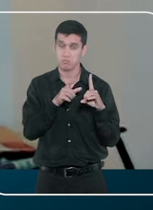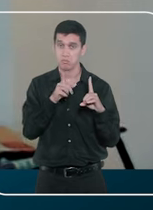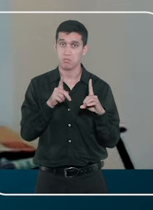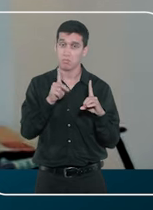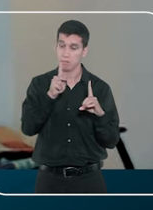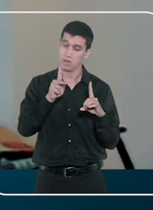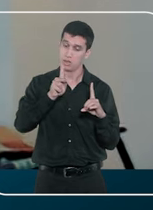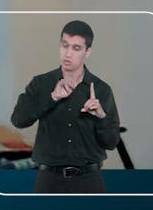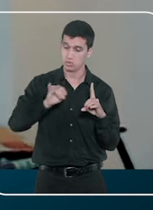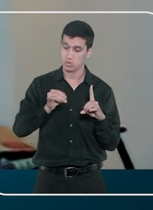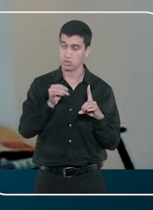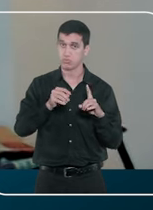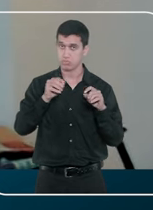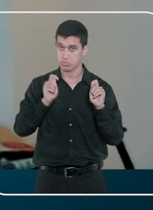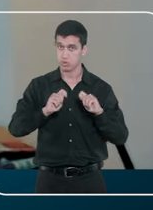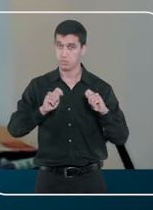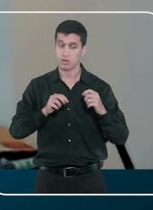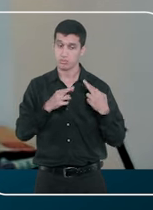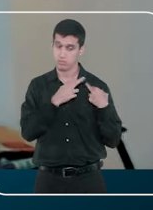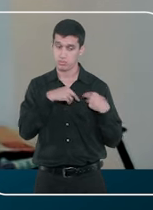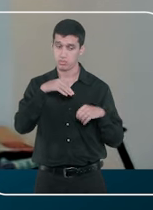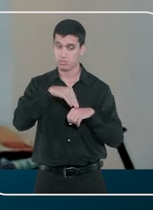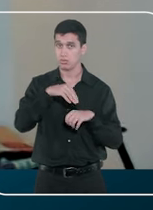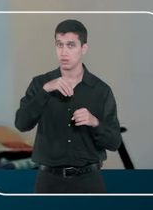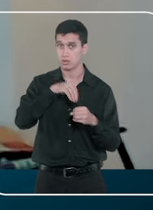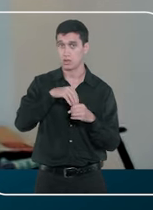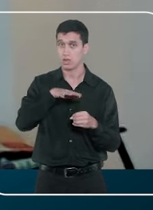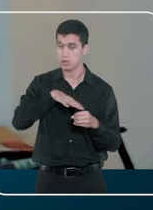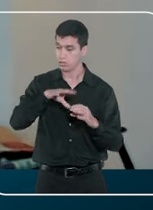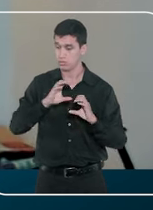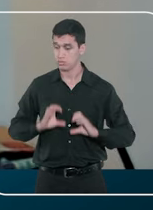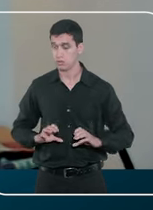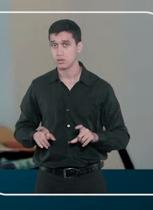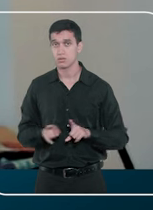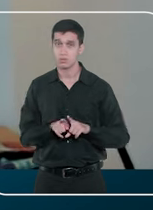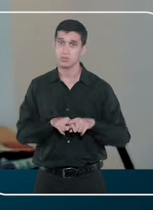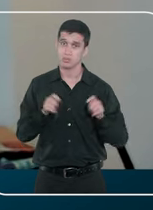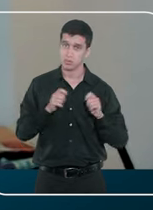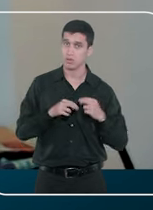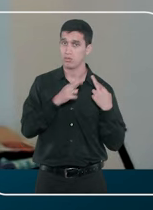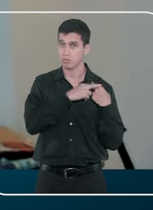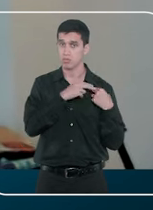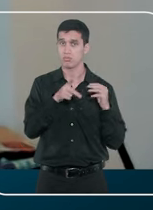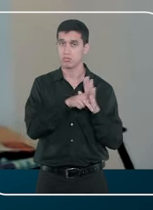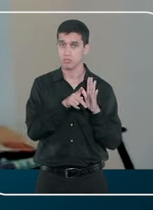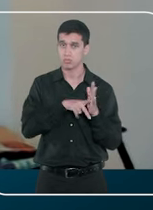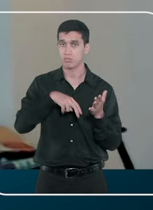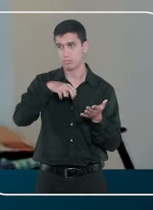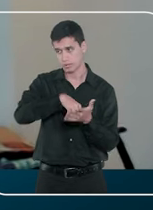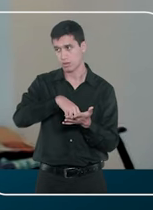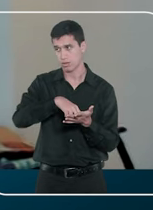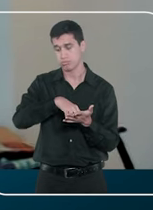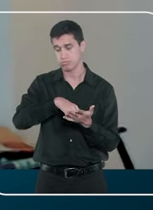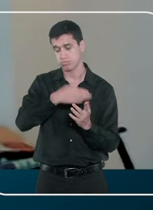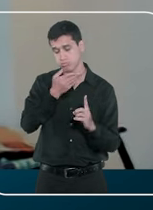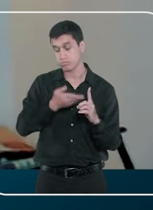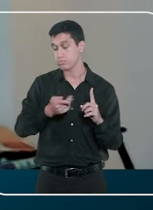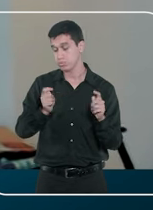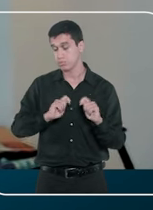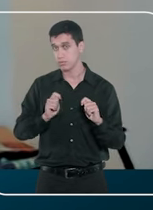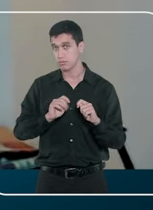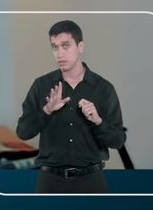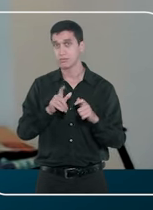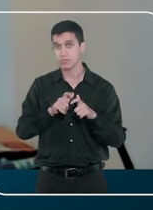responsabilizadas, claro, na esfera civil, excepcionalmente também podem ser responsabilizadas na esfera penal, claro, mas o ponto todo é